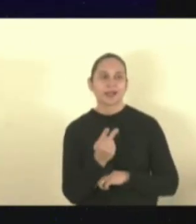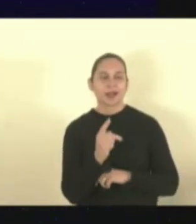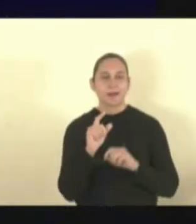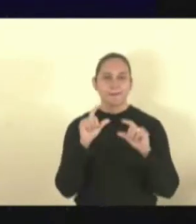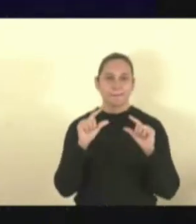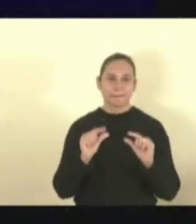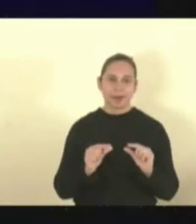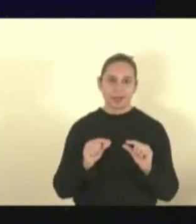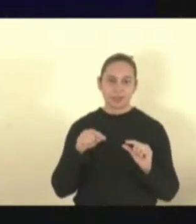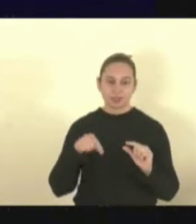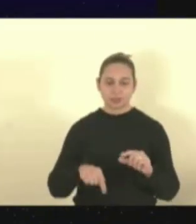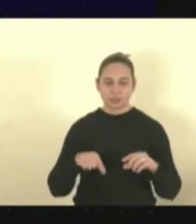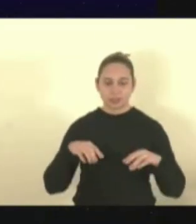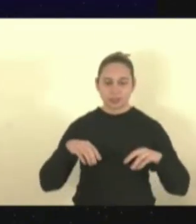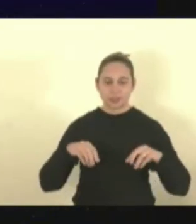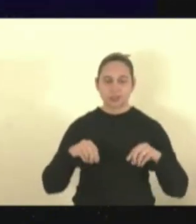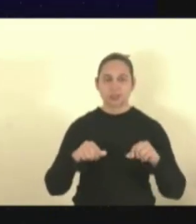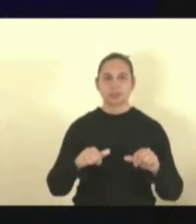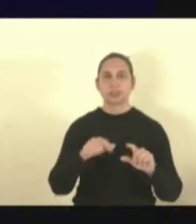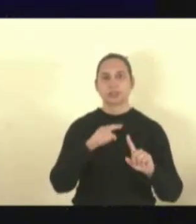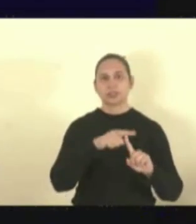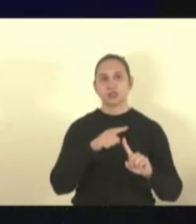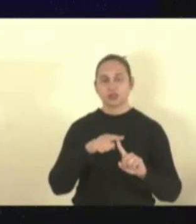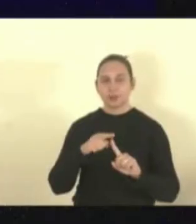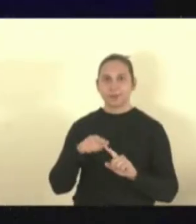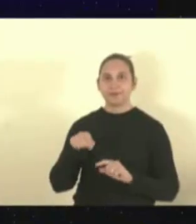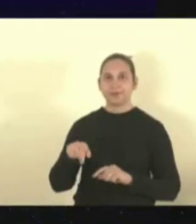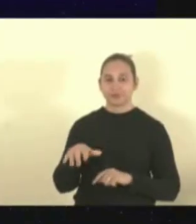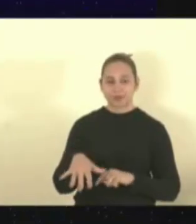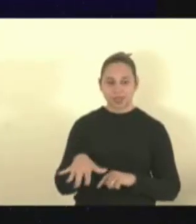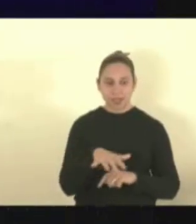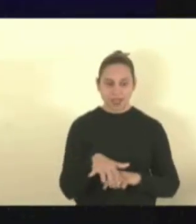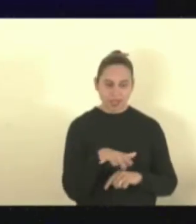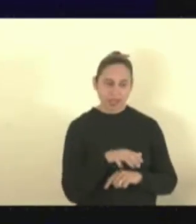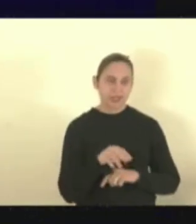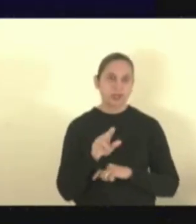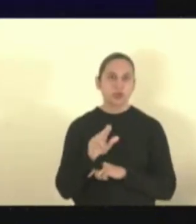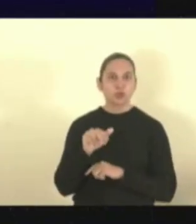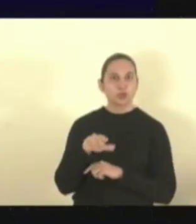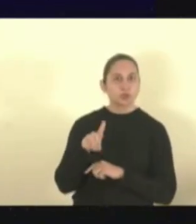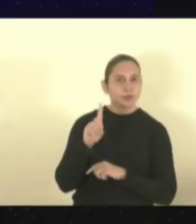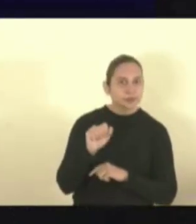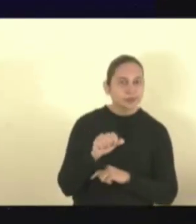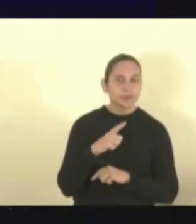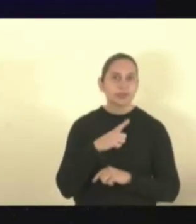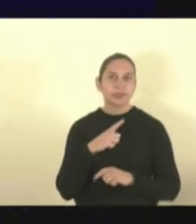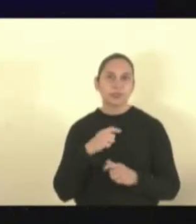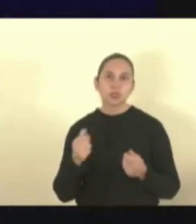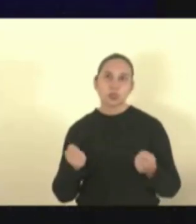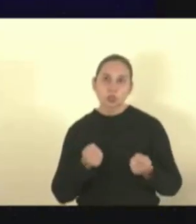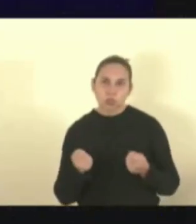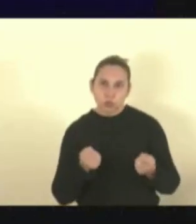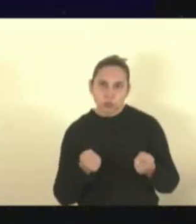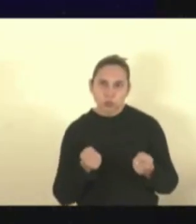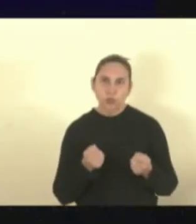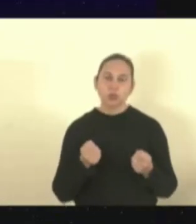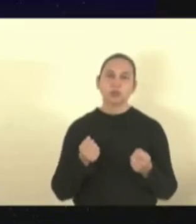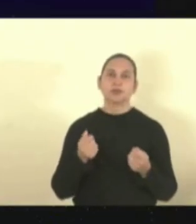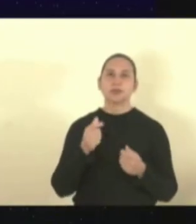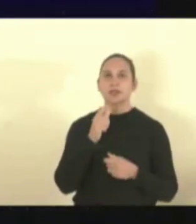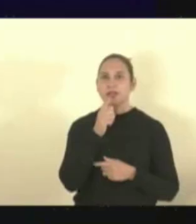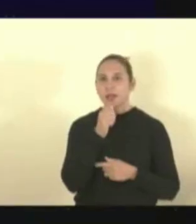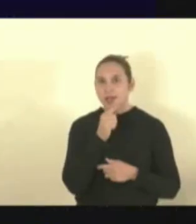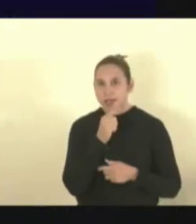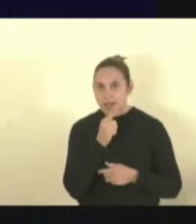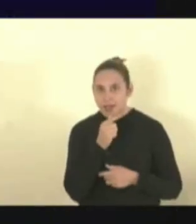daquele solo, daquela região, né. Essas áreas úmidas proporcionam os seguintes serviços, né, controle de cheias, recarga de águas